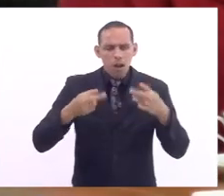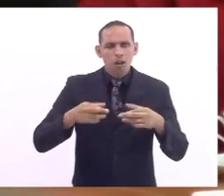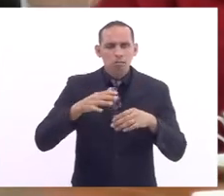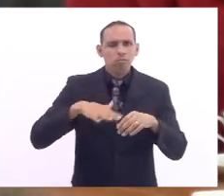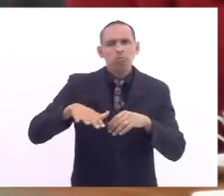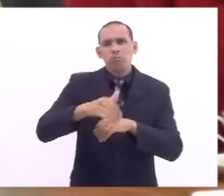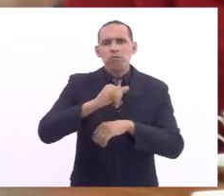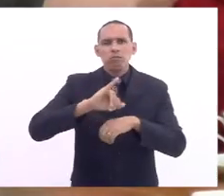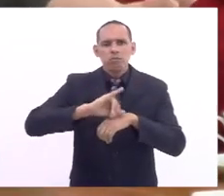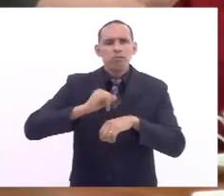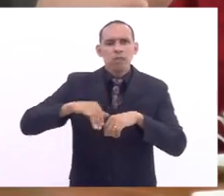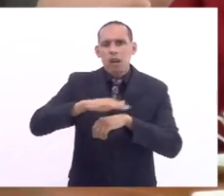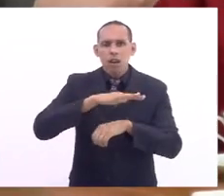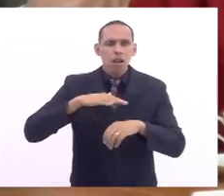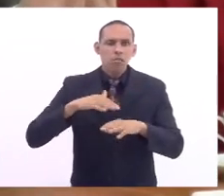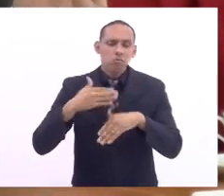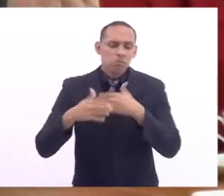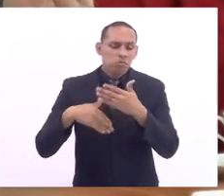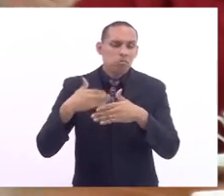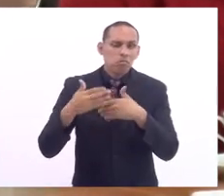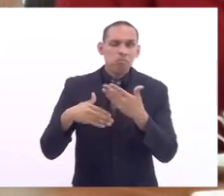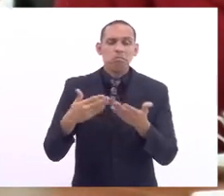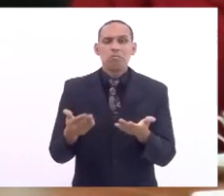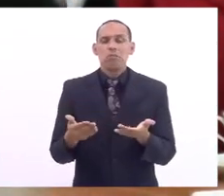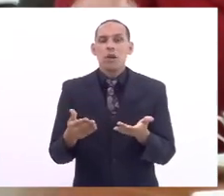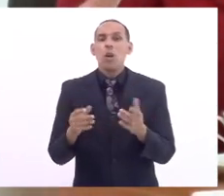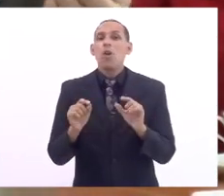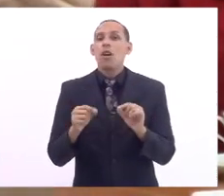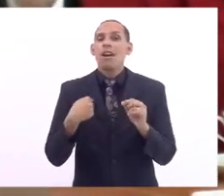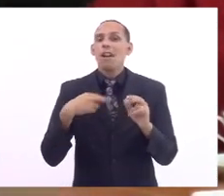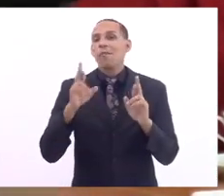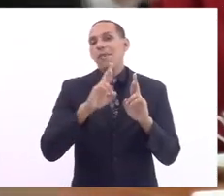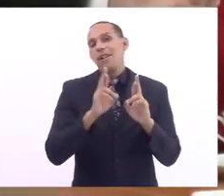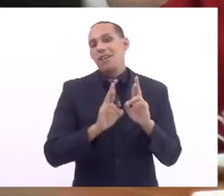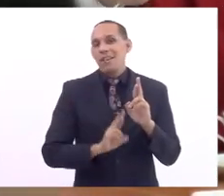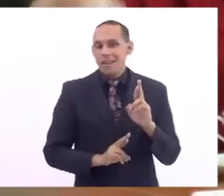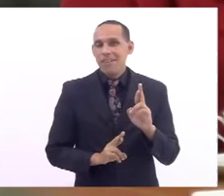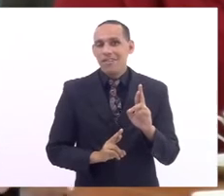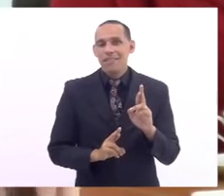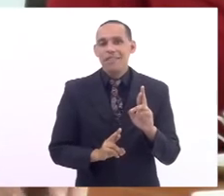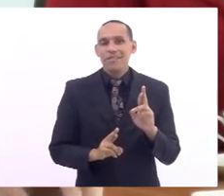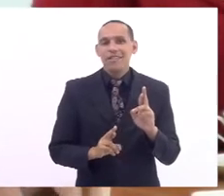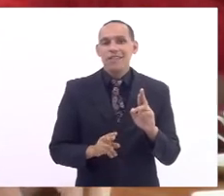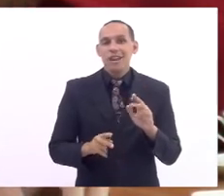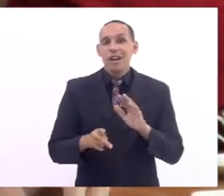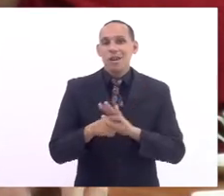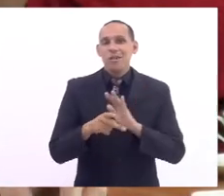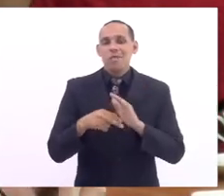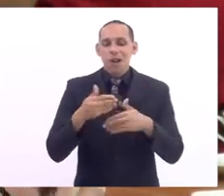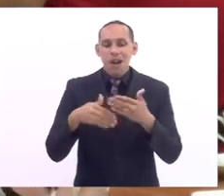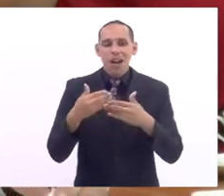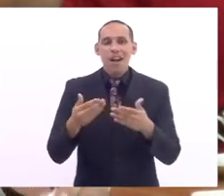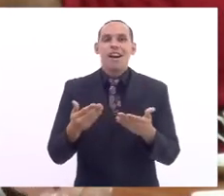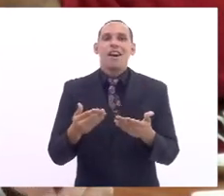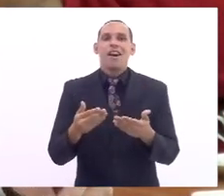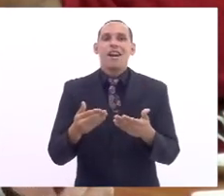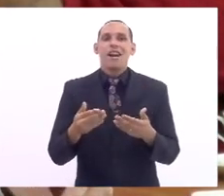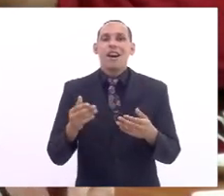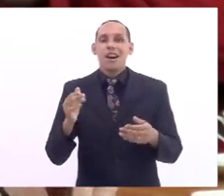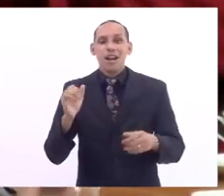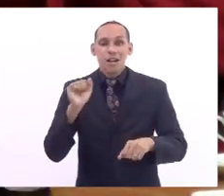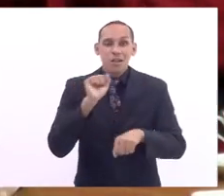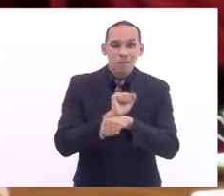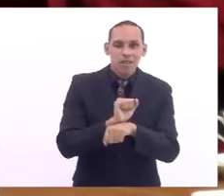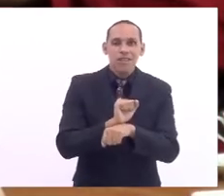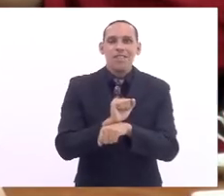destinos depois não foi um relógio por Óbvio que eu vi essa seu relator do processo de impeachment do governador e o seu like aí não foi aí foi em nome do